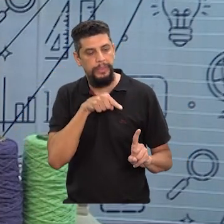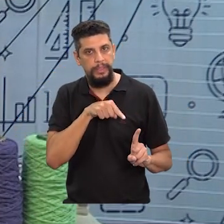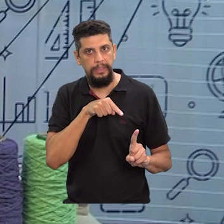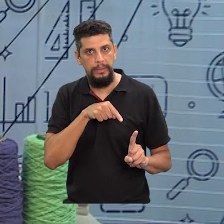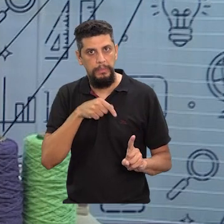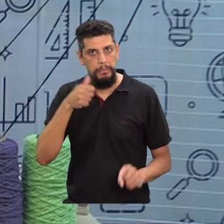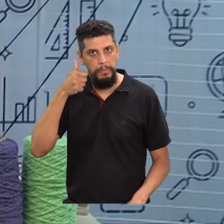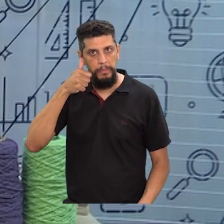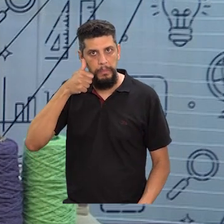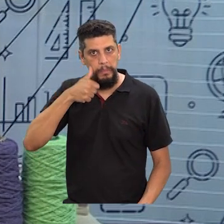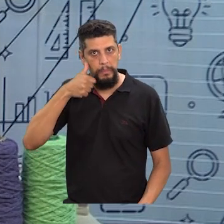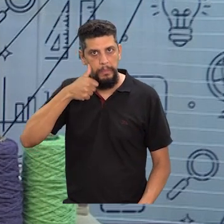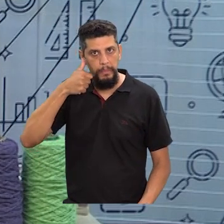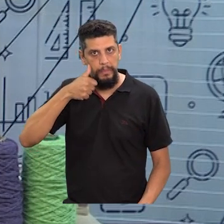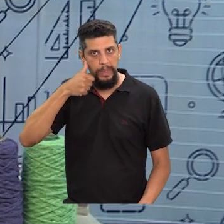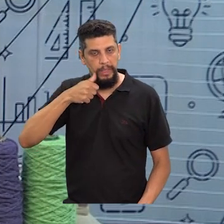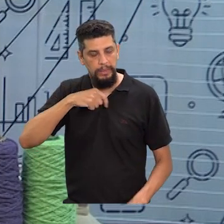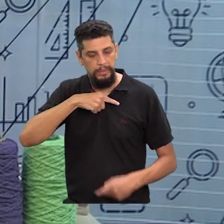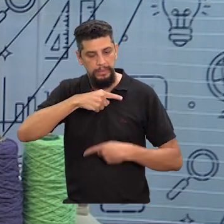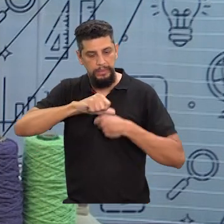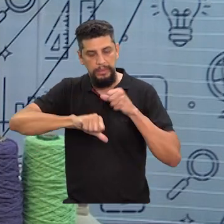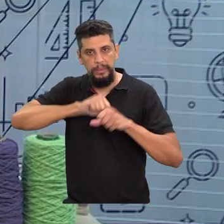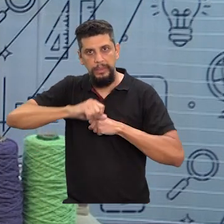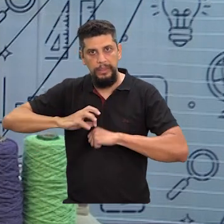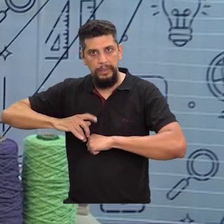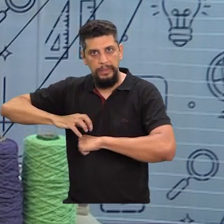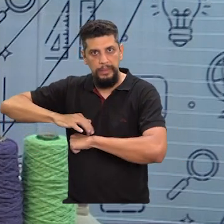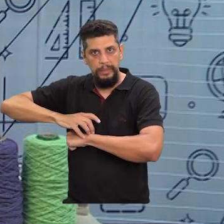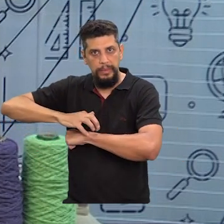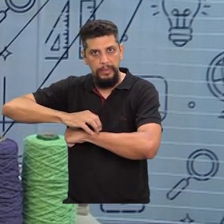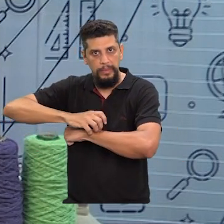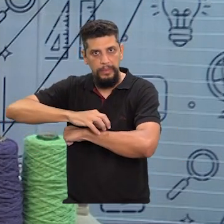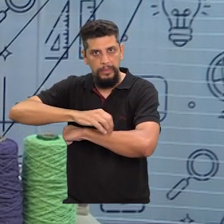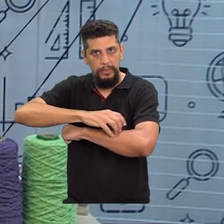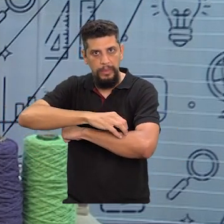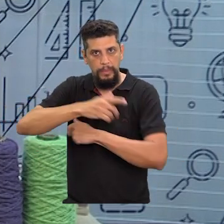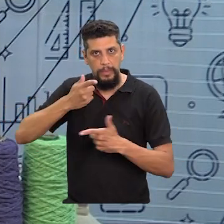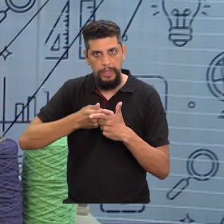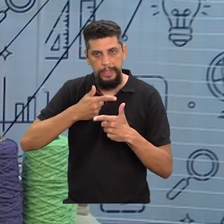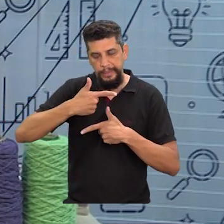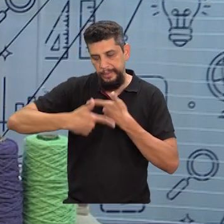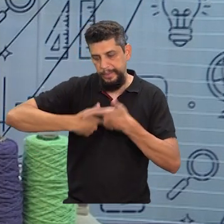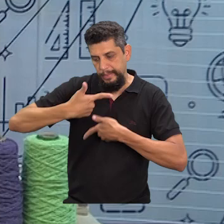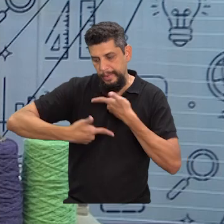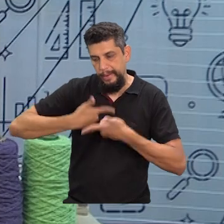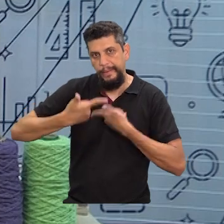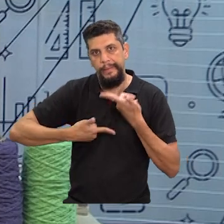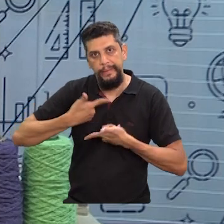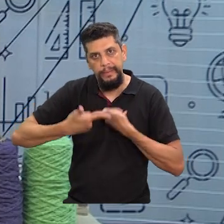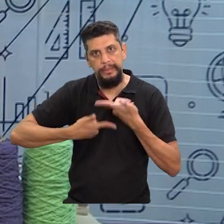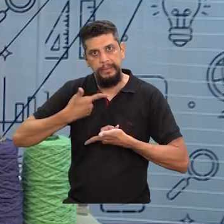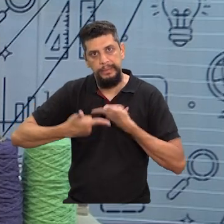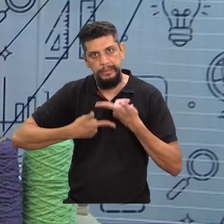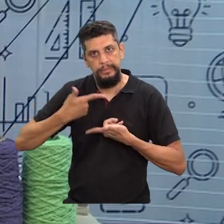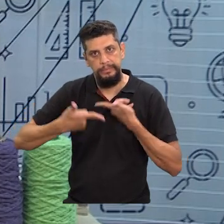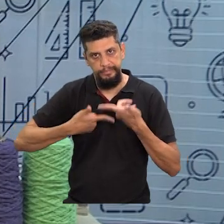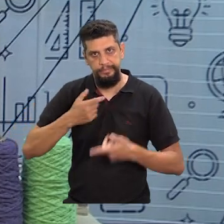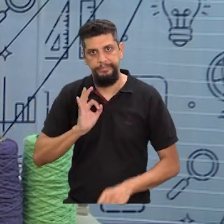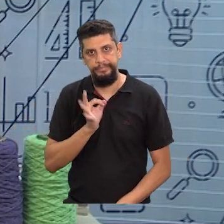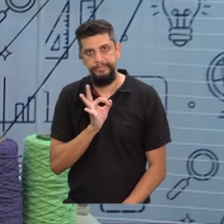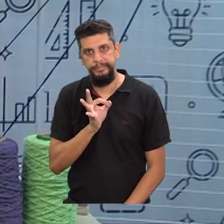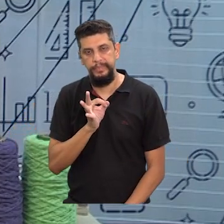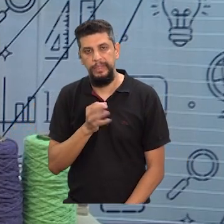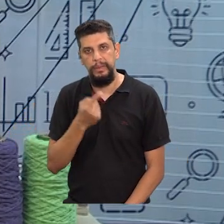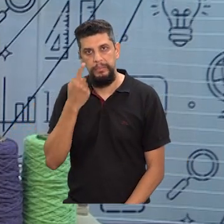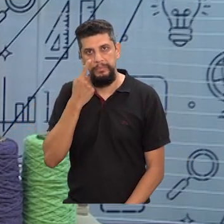quê? Em uma aranha, certo? Por quê? Porque elas trabalhavam, toda a história trabalha esse ato de tecer e de